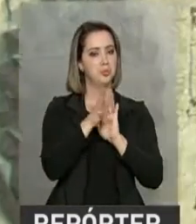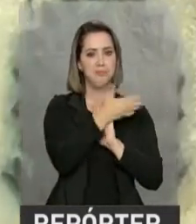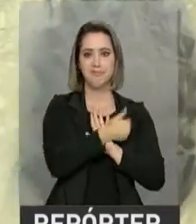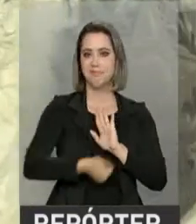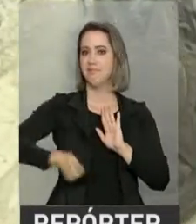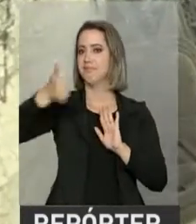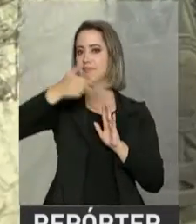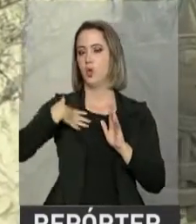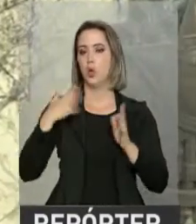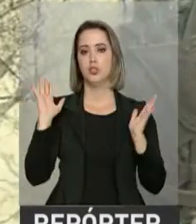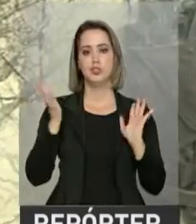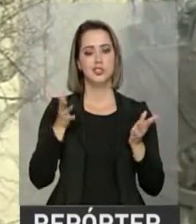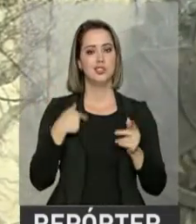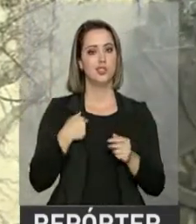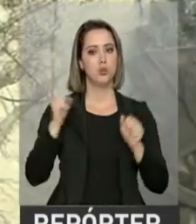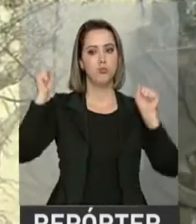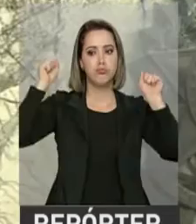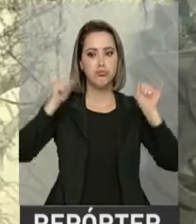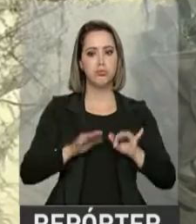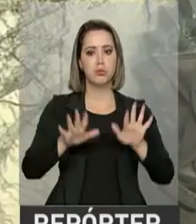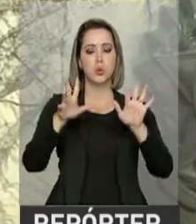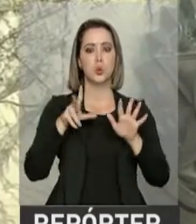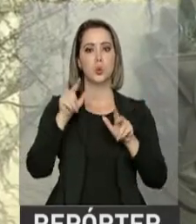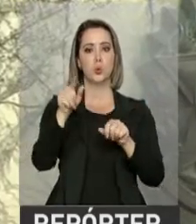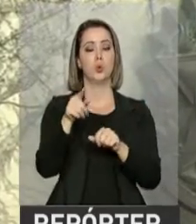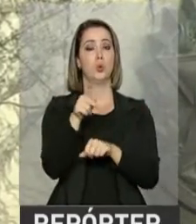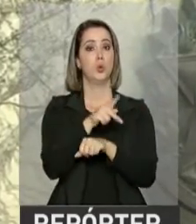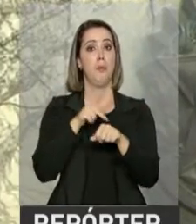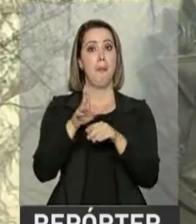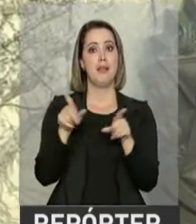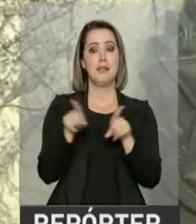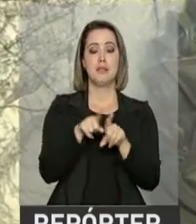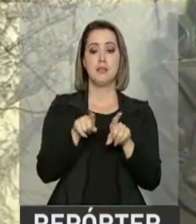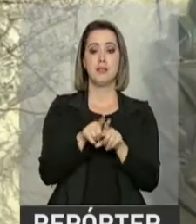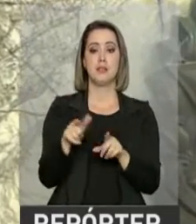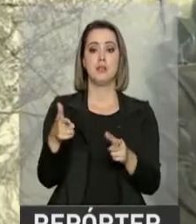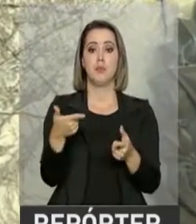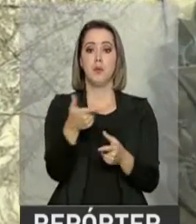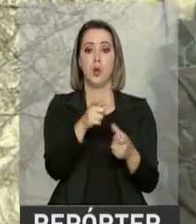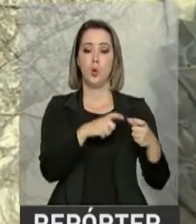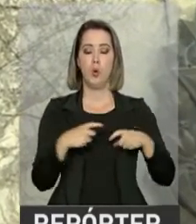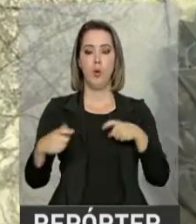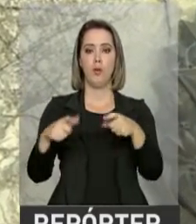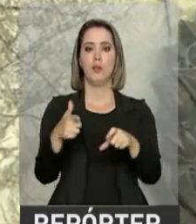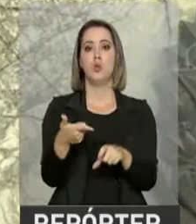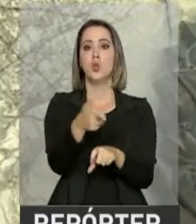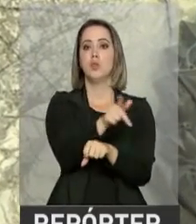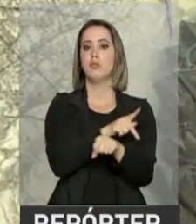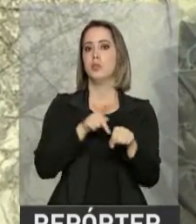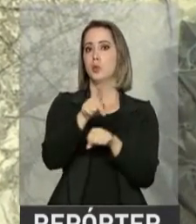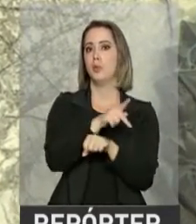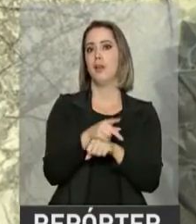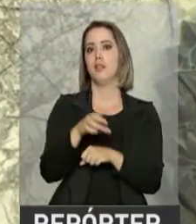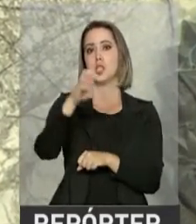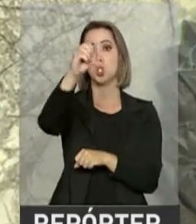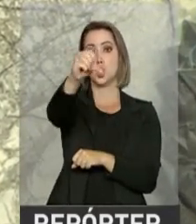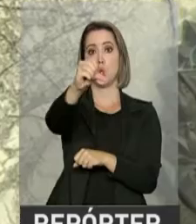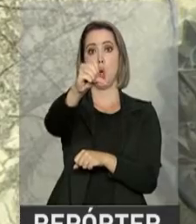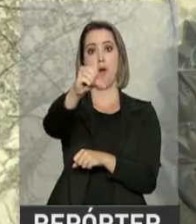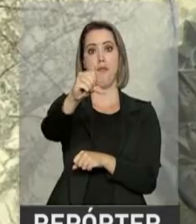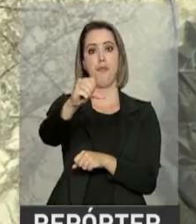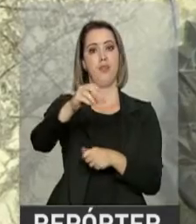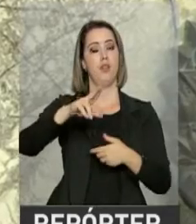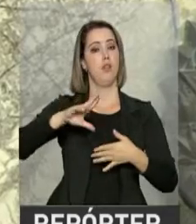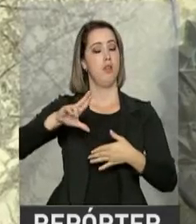sucedido que acabou ultrapassando as fronteiras do país. Hoje, existem núcleos de apoio fiscal em 9 países da América